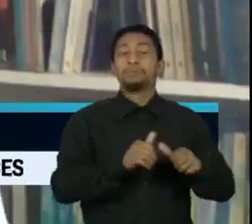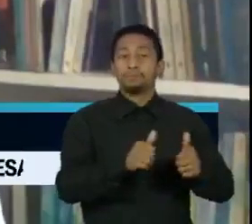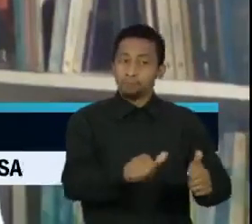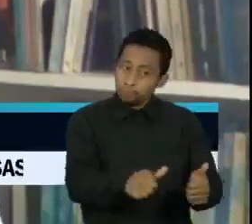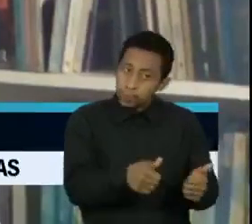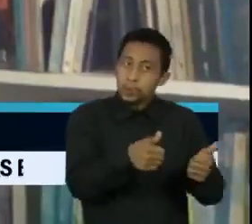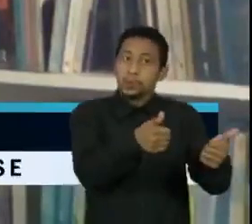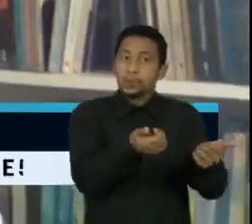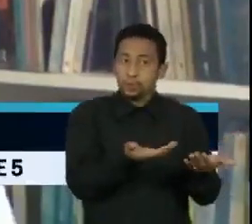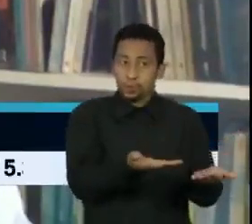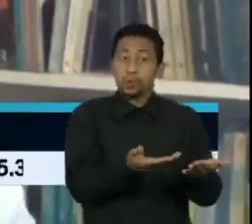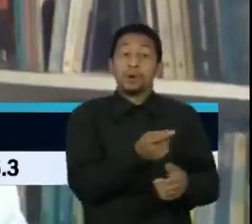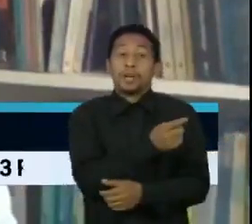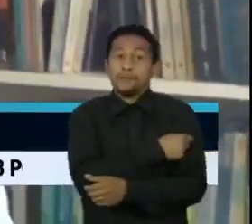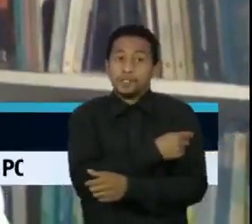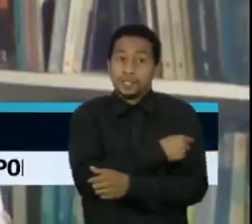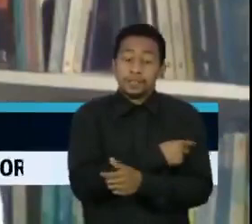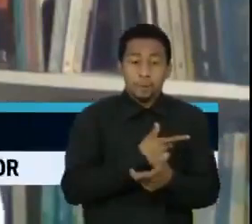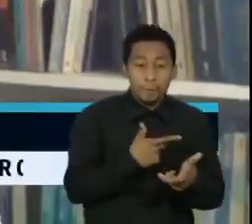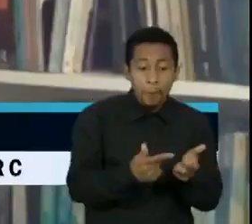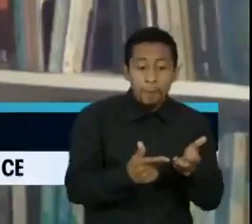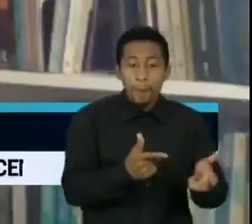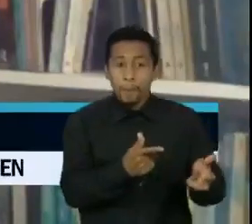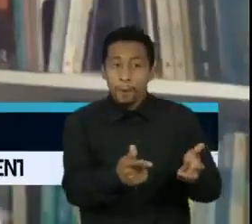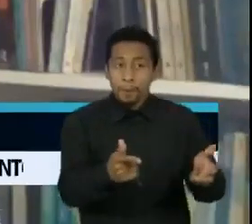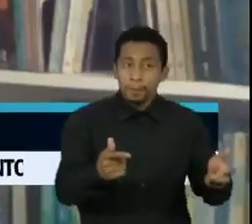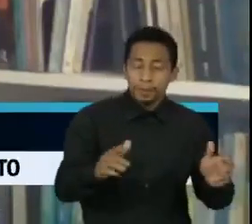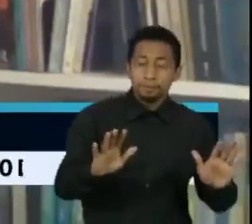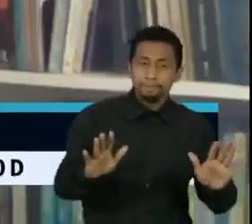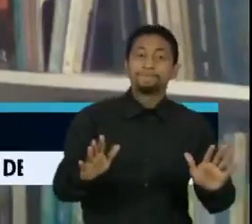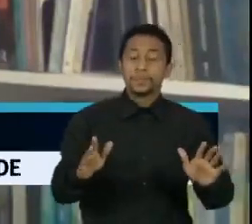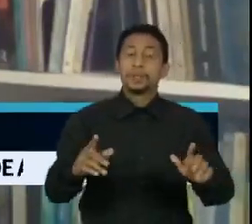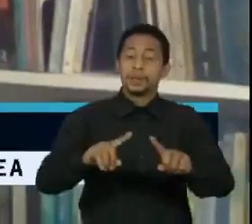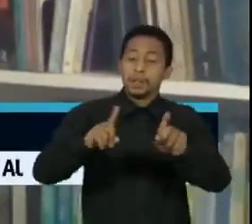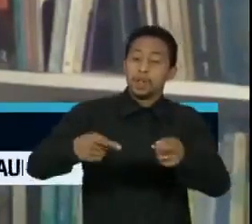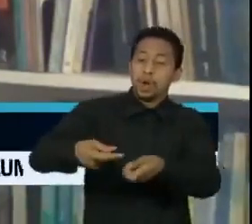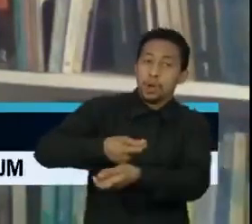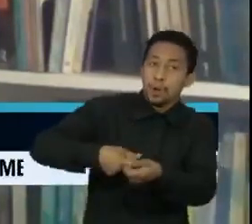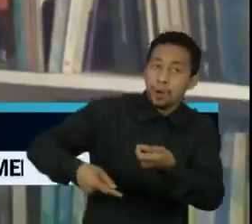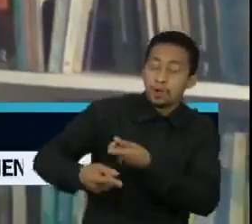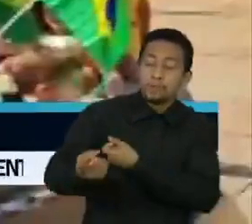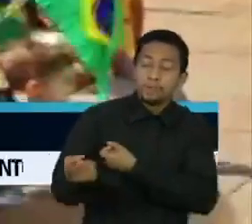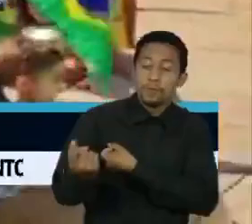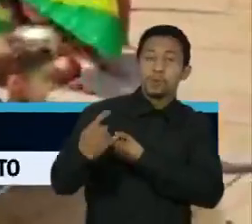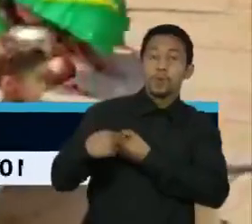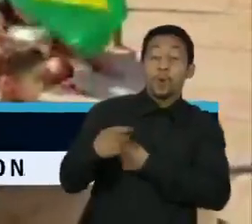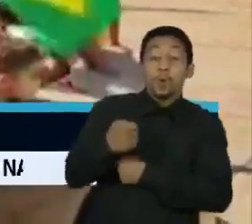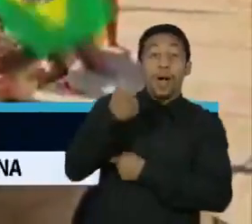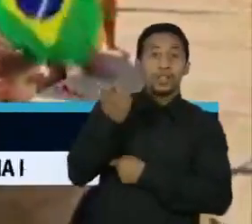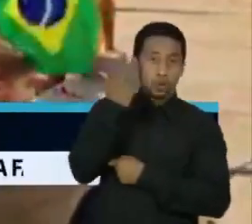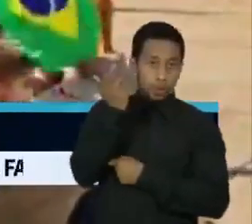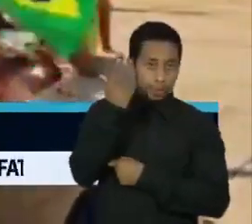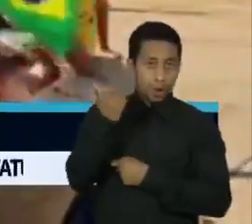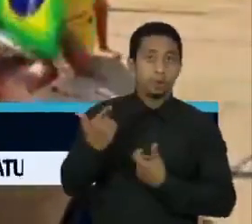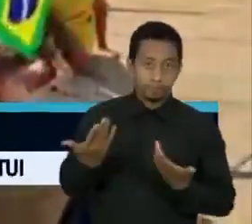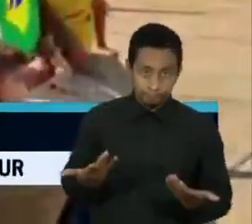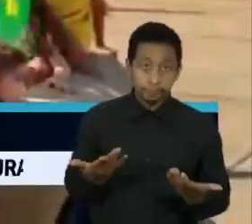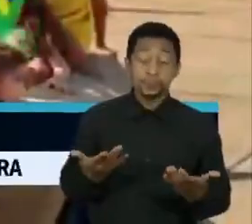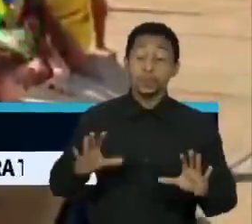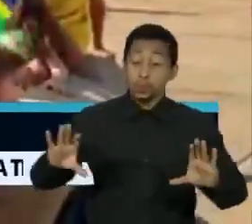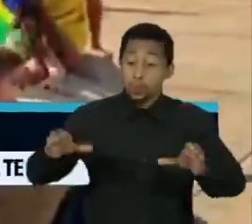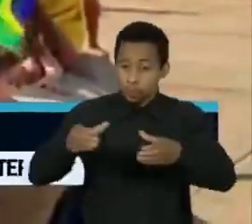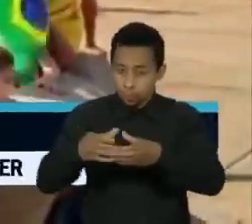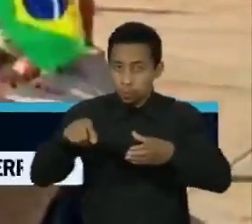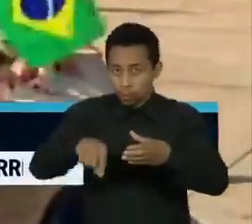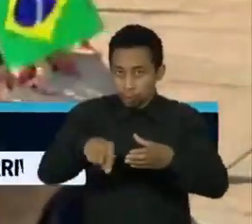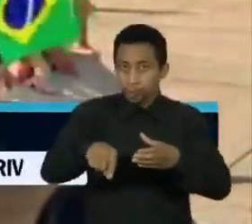uma ampliação da vacinação e uma quase normalização das atividades econômicas. O segundo candidato à explicação para